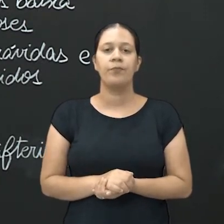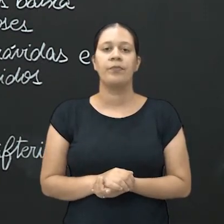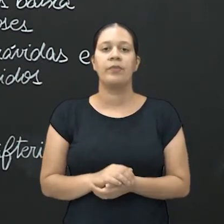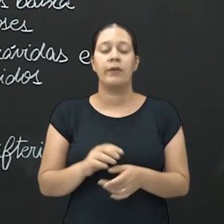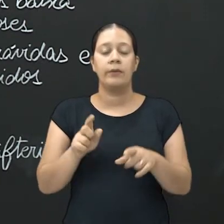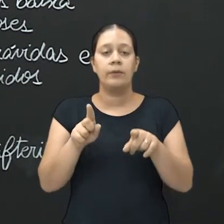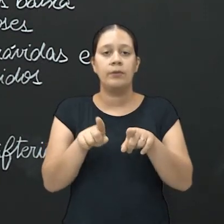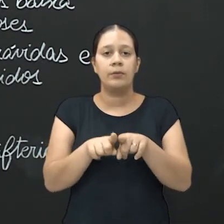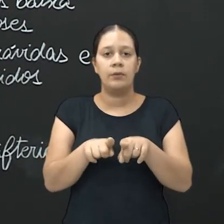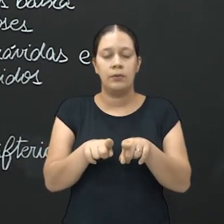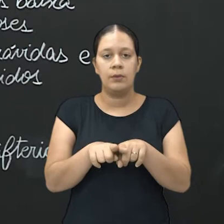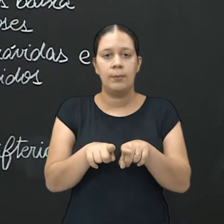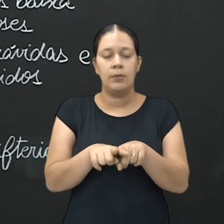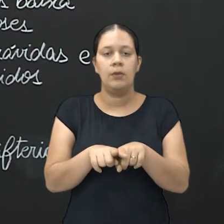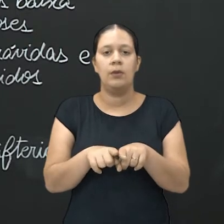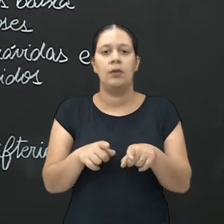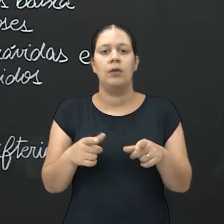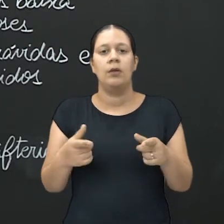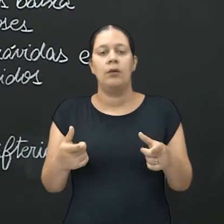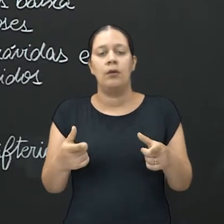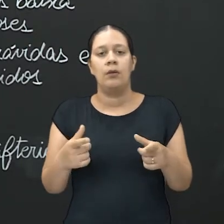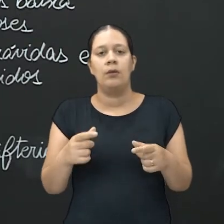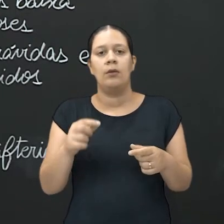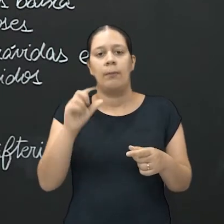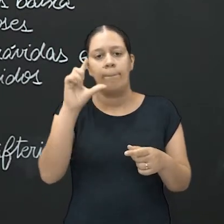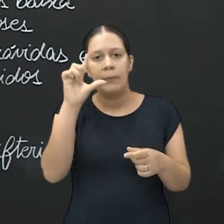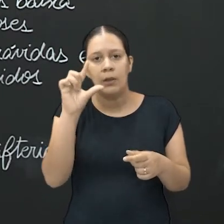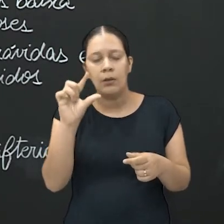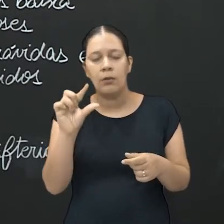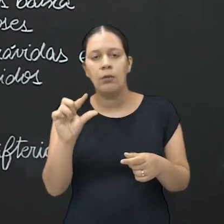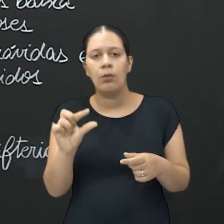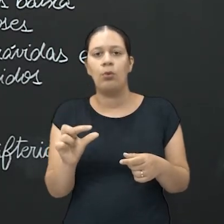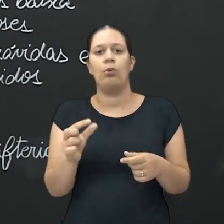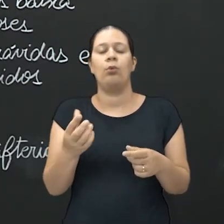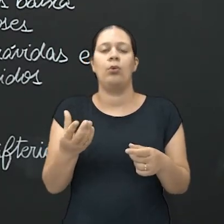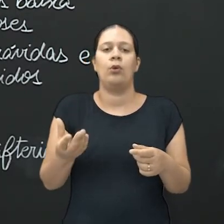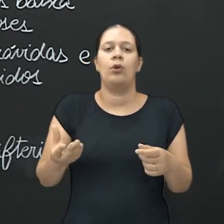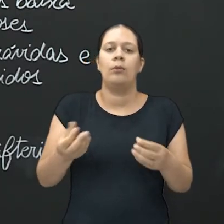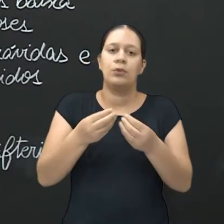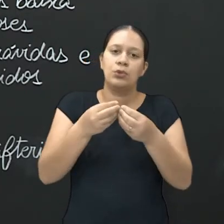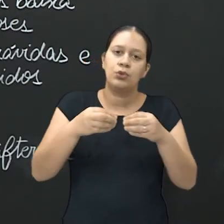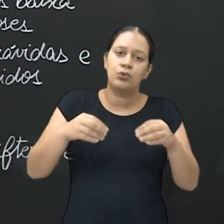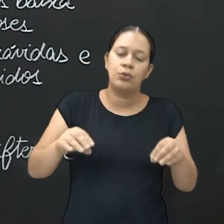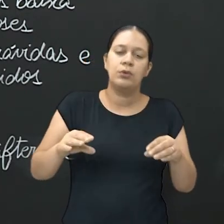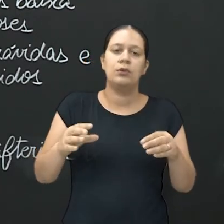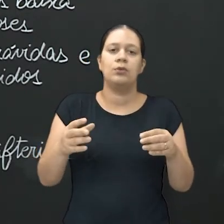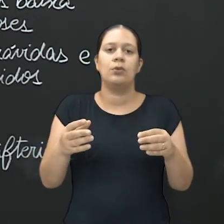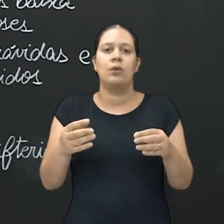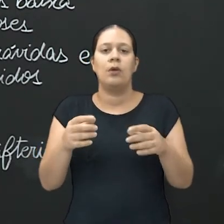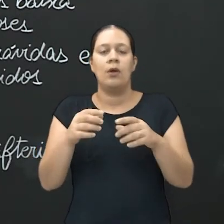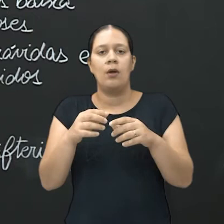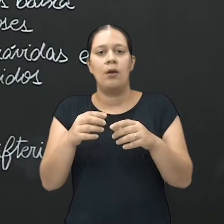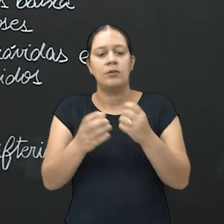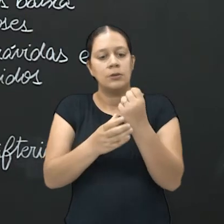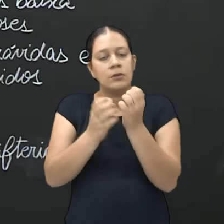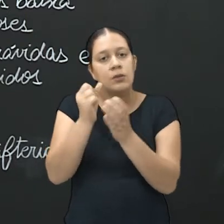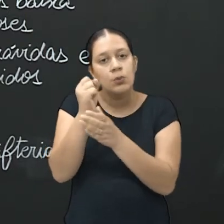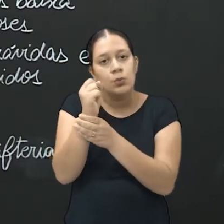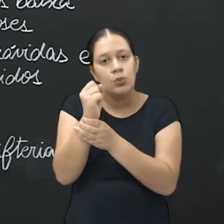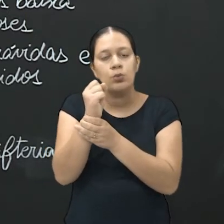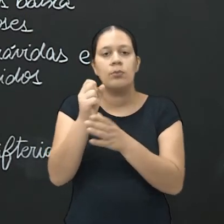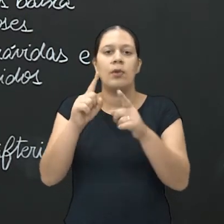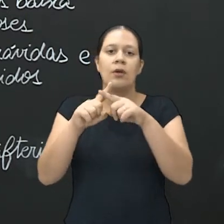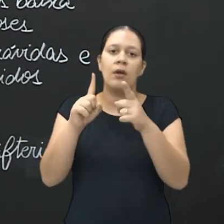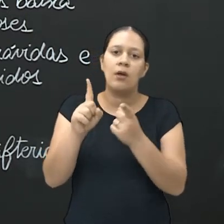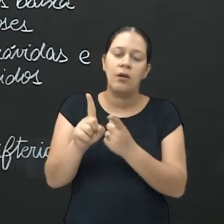ser menos, ela causa menores reações, ela é mais segura, por exemplo, para grávidas, para os imunodeprimidos,